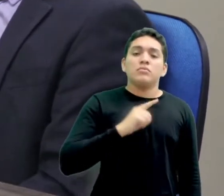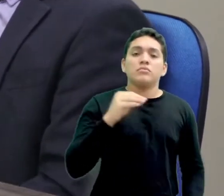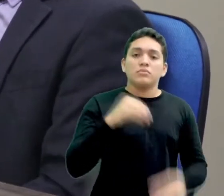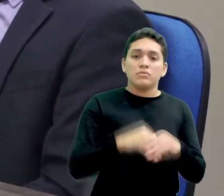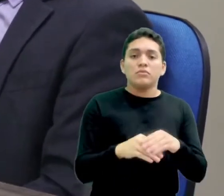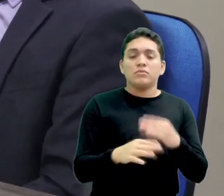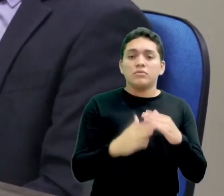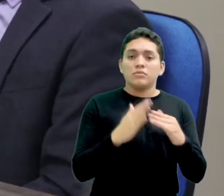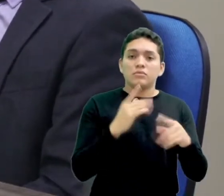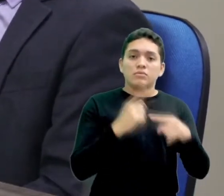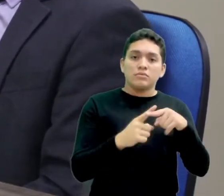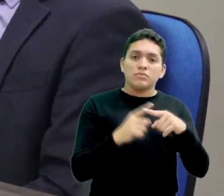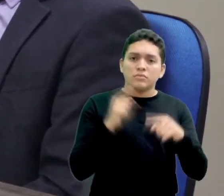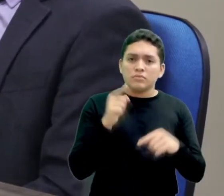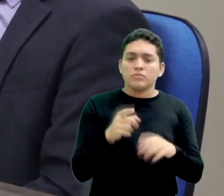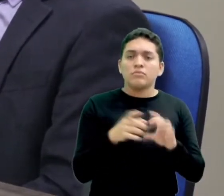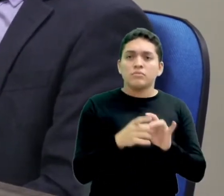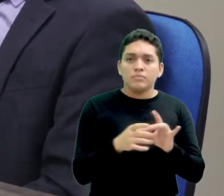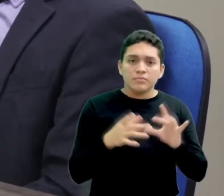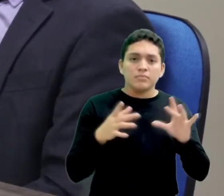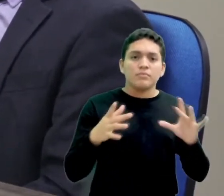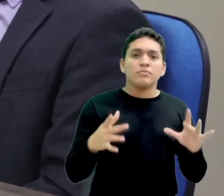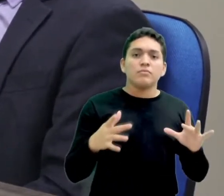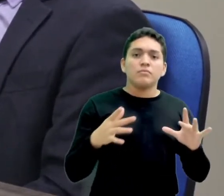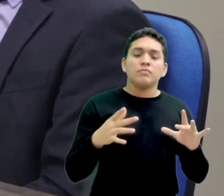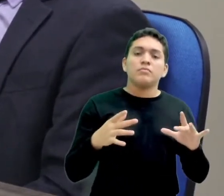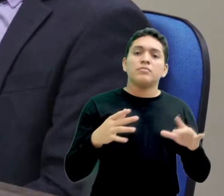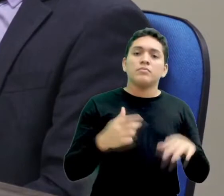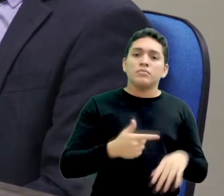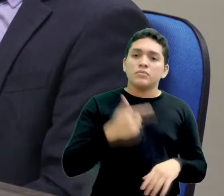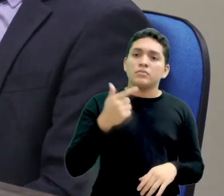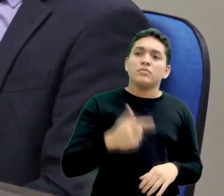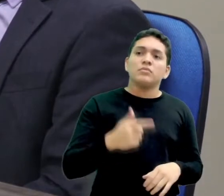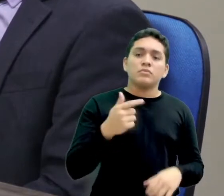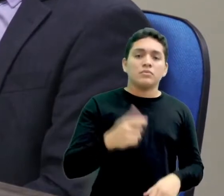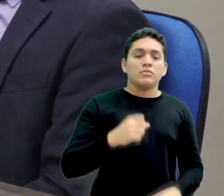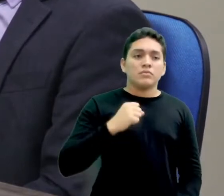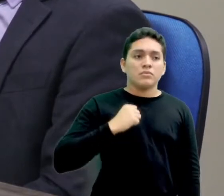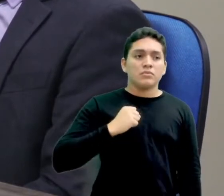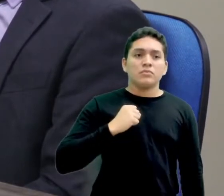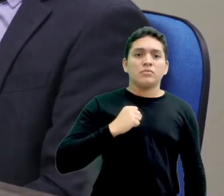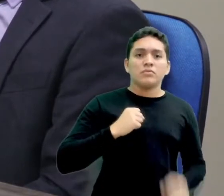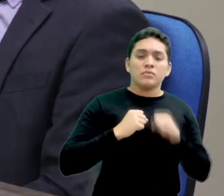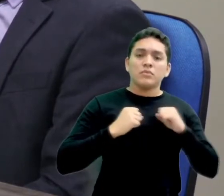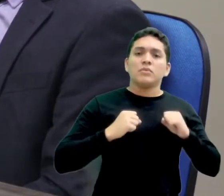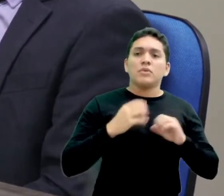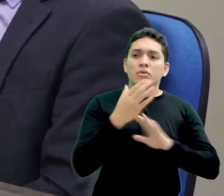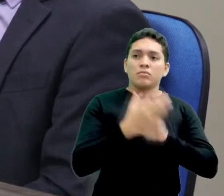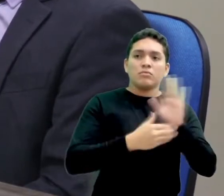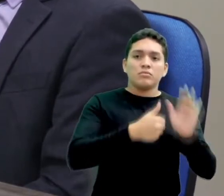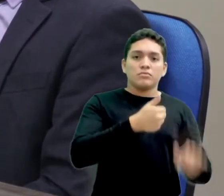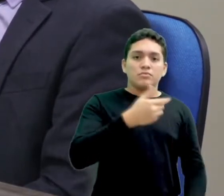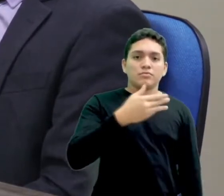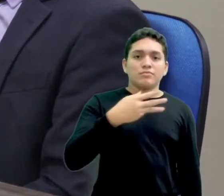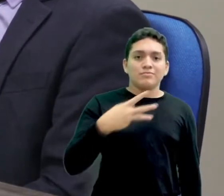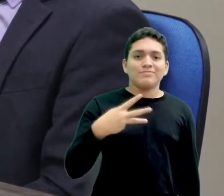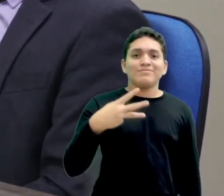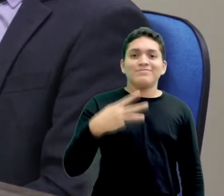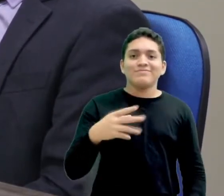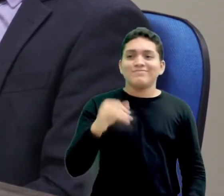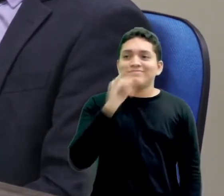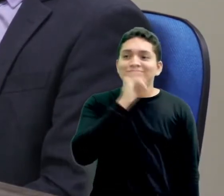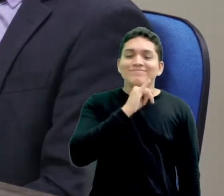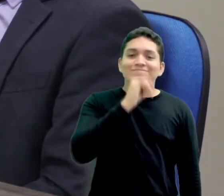Sagrada, se o senhor me permite, segundo livro de Samuel, capítulo de número 13. Nós temos aqui o exemplo